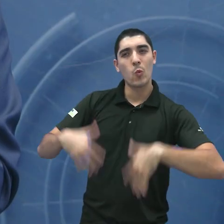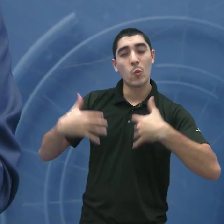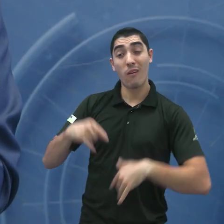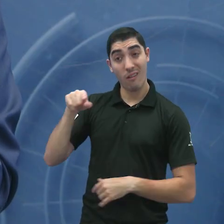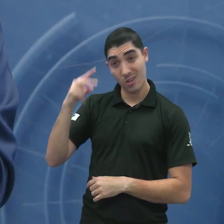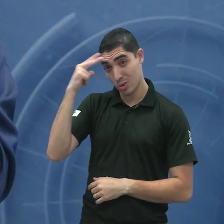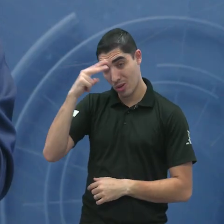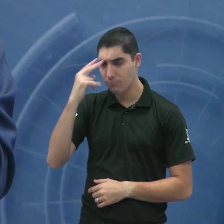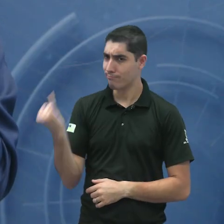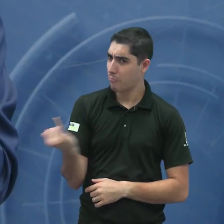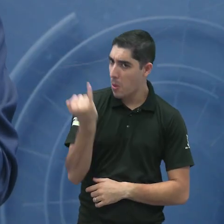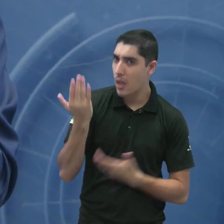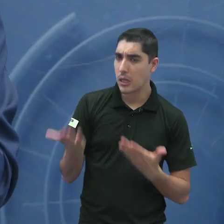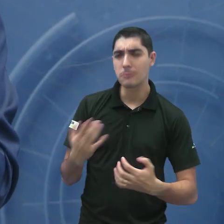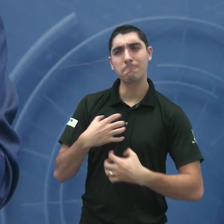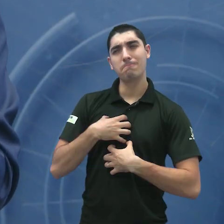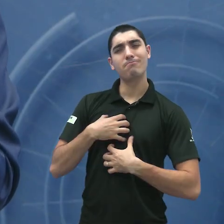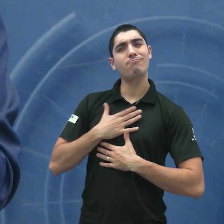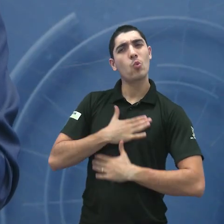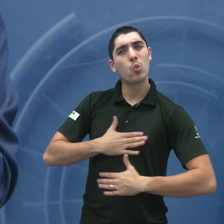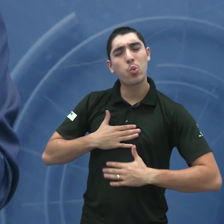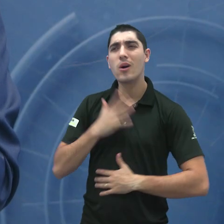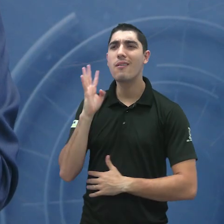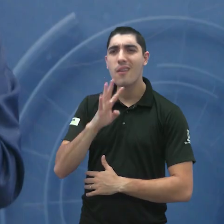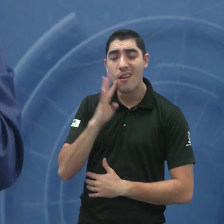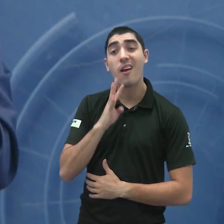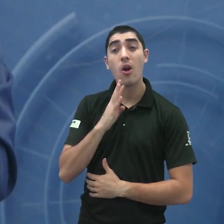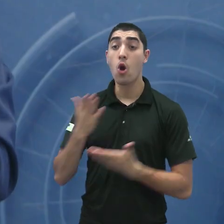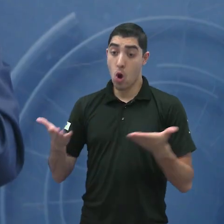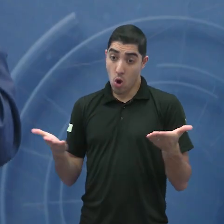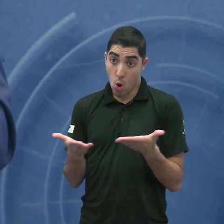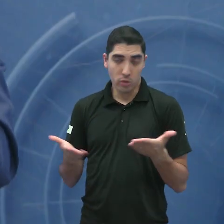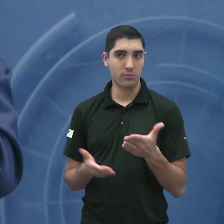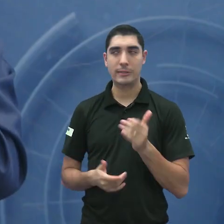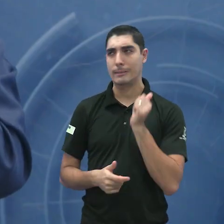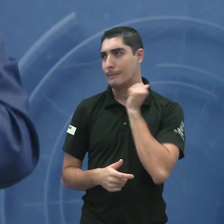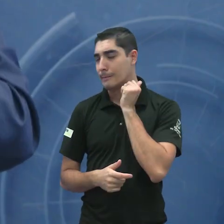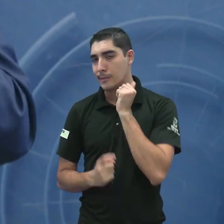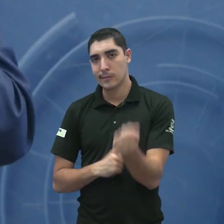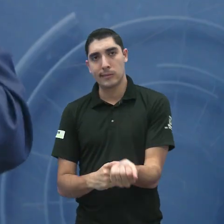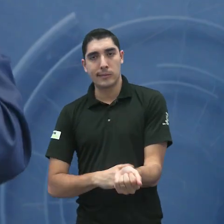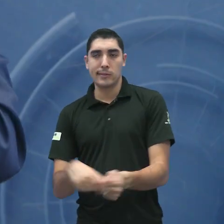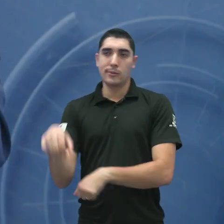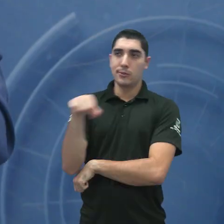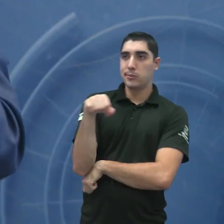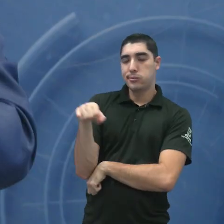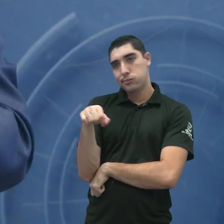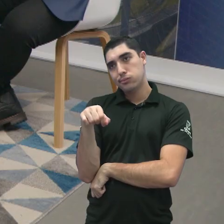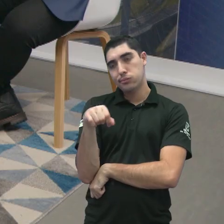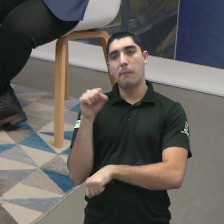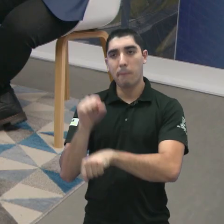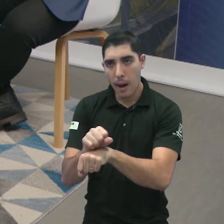tão importante, que gostoso que era na época, né? Hoje em dia a gente passa estresse, nervoso, a gente vê acidente, tudo